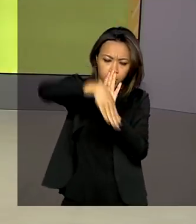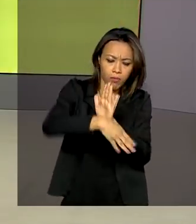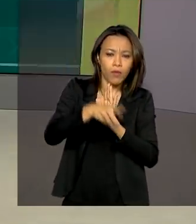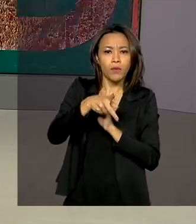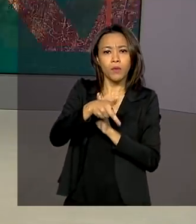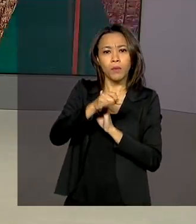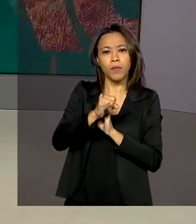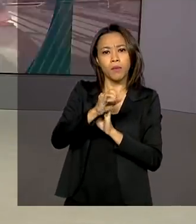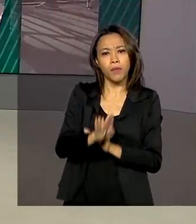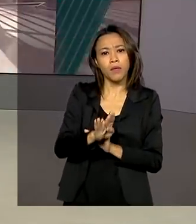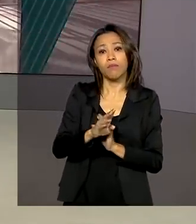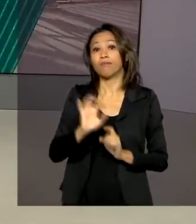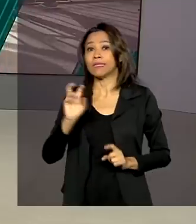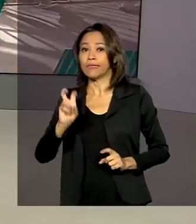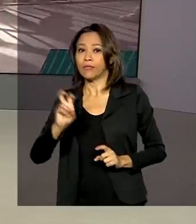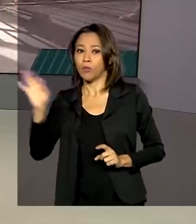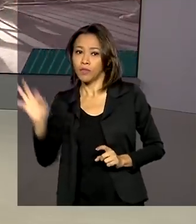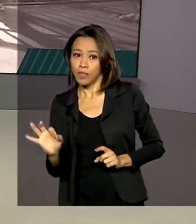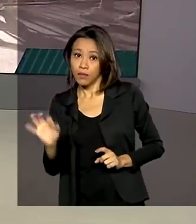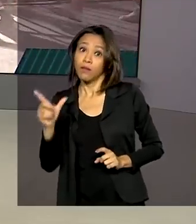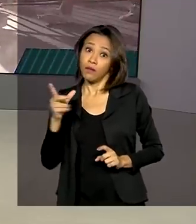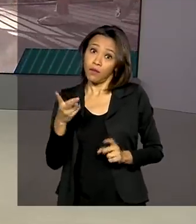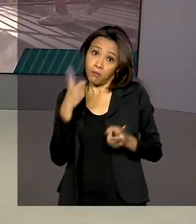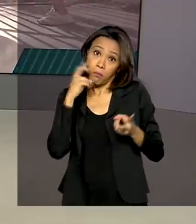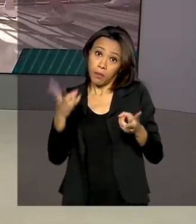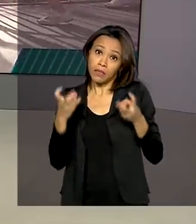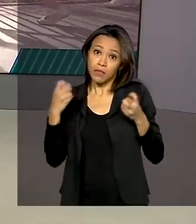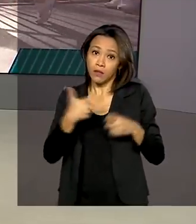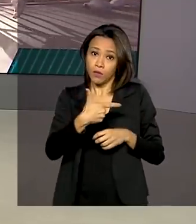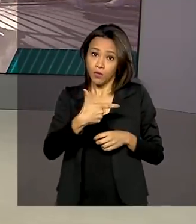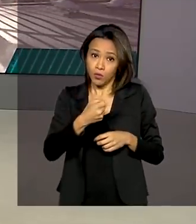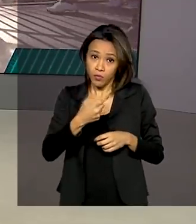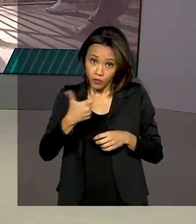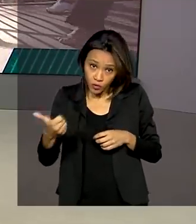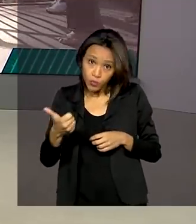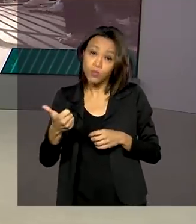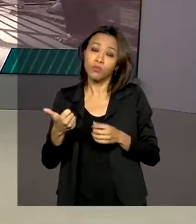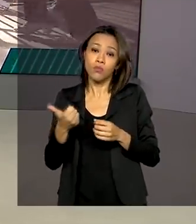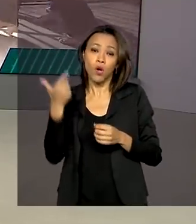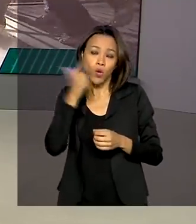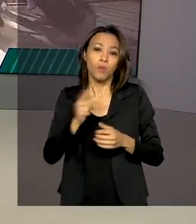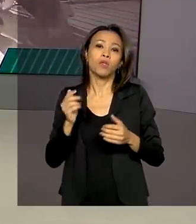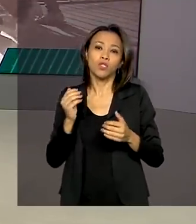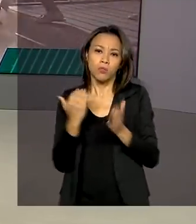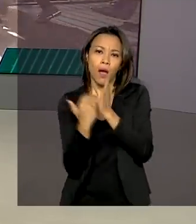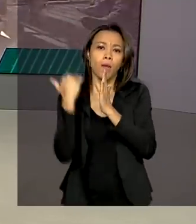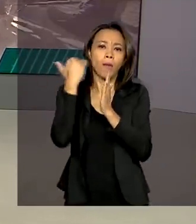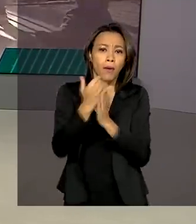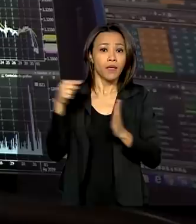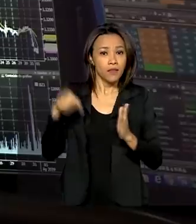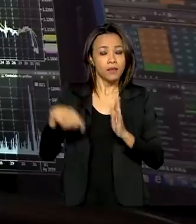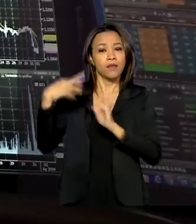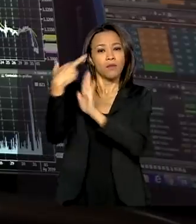% e vê avanço em 2021. Os dados são do relatório trimestral da inflação.